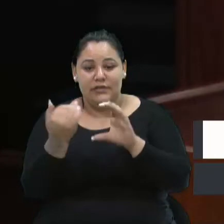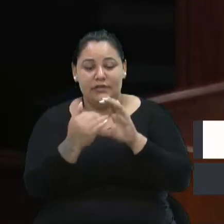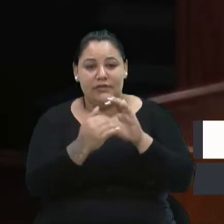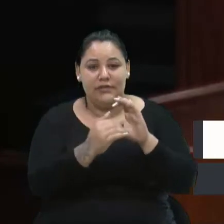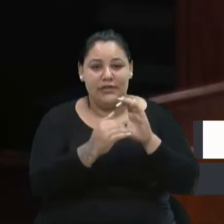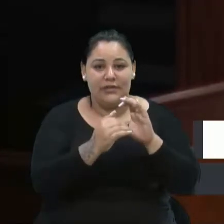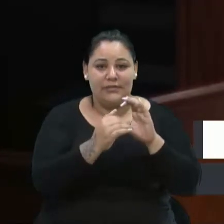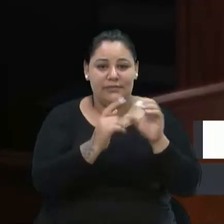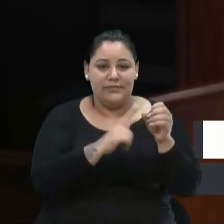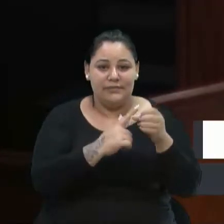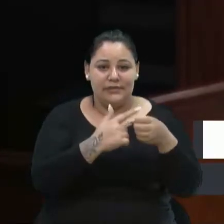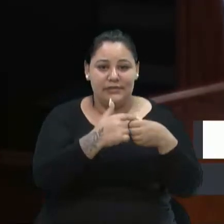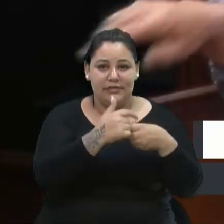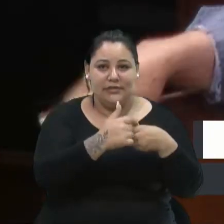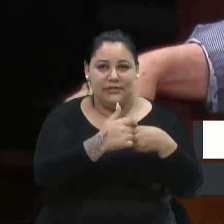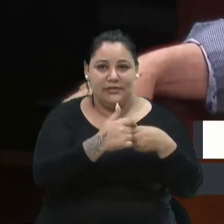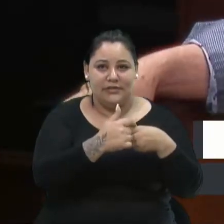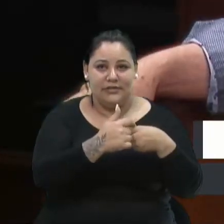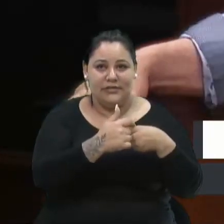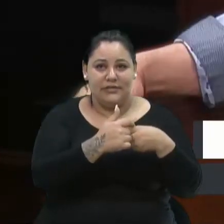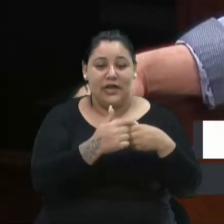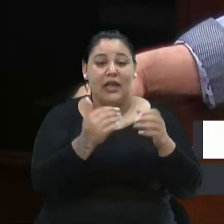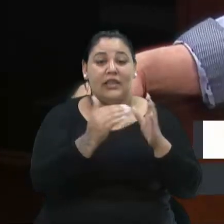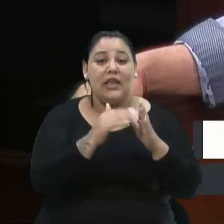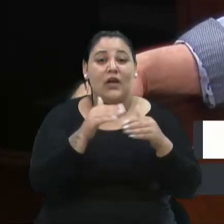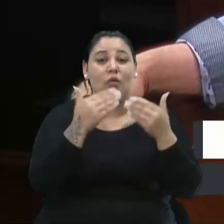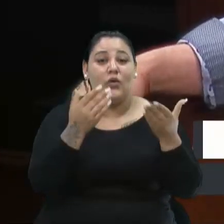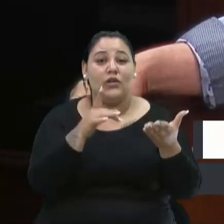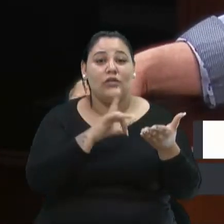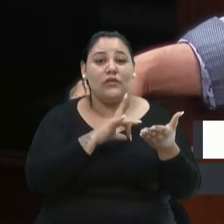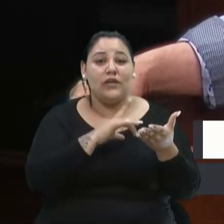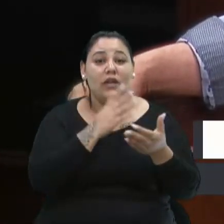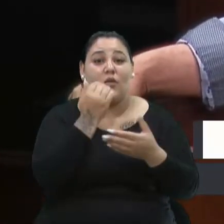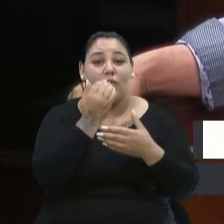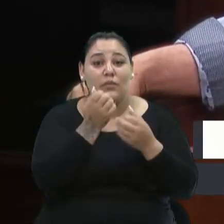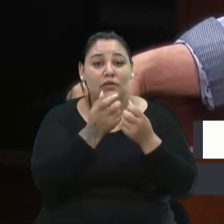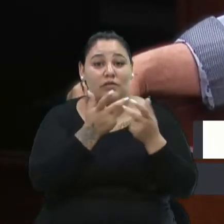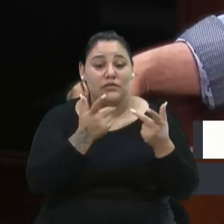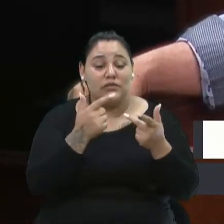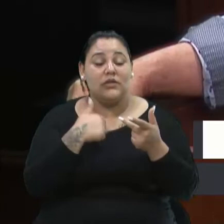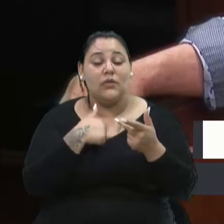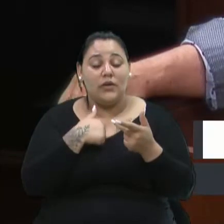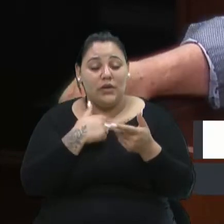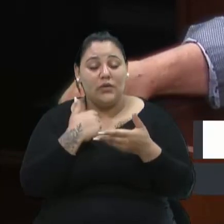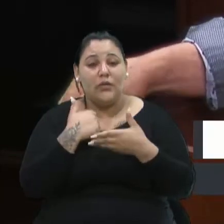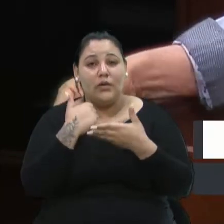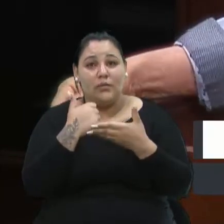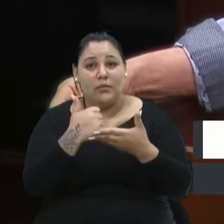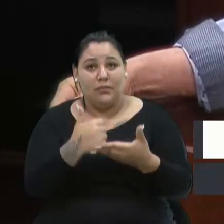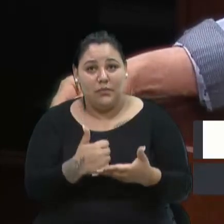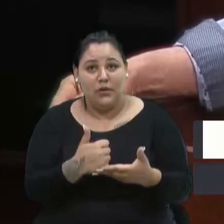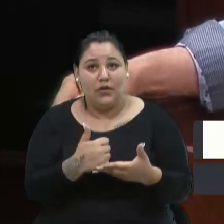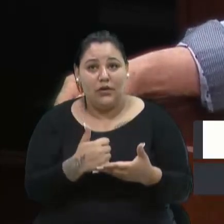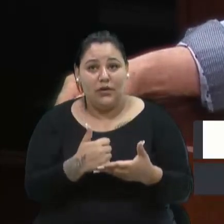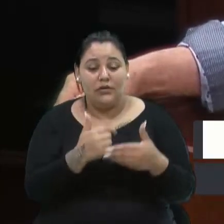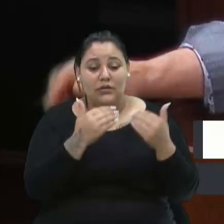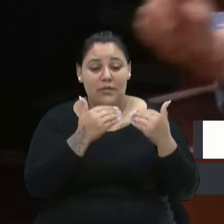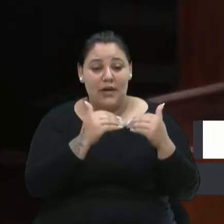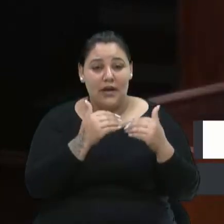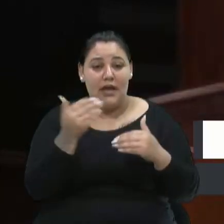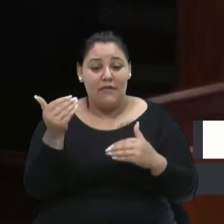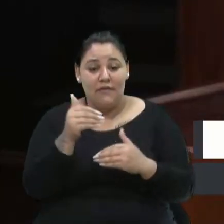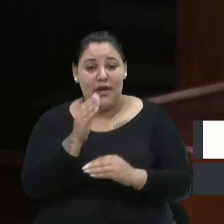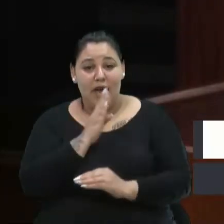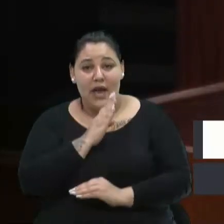fartura, como ainda tem, até quando? Então eu estou aqui defendendo, sim, que esse maquinário venha muito rápido para resolver